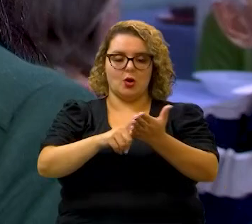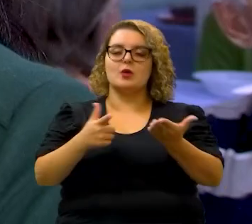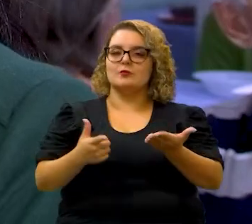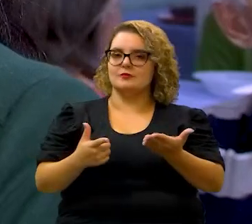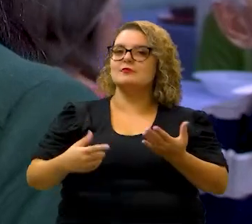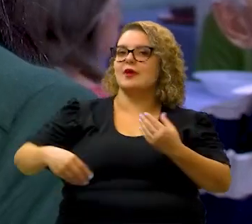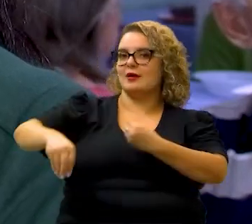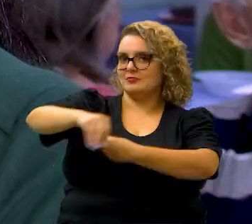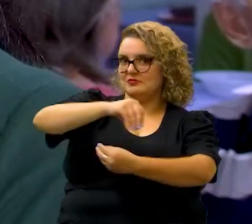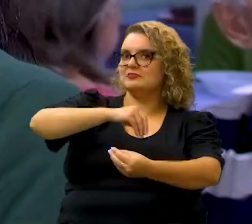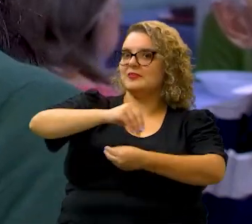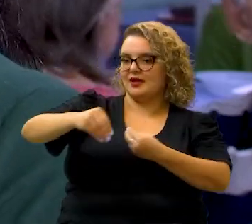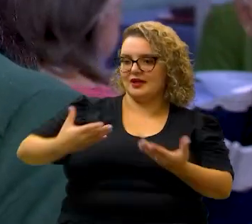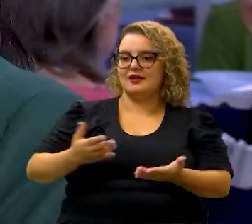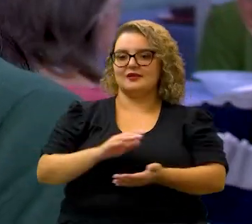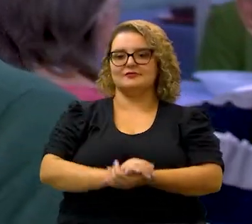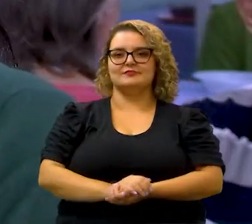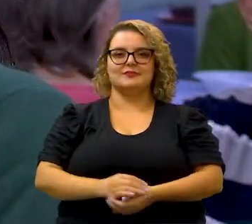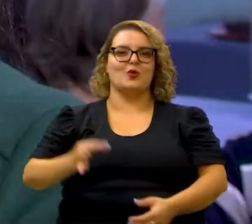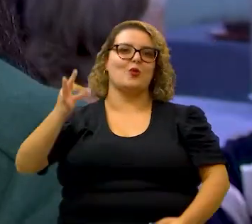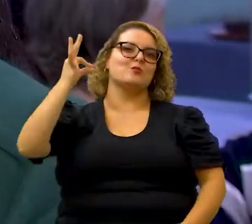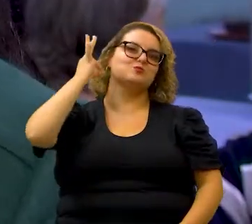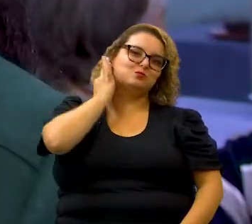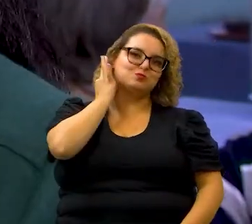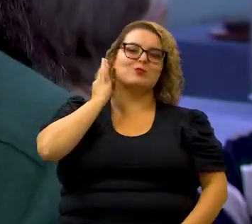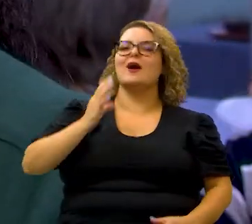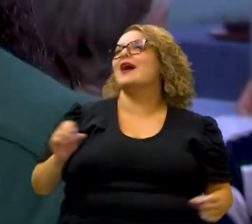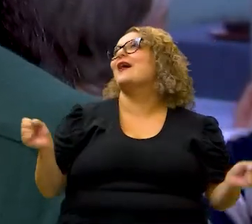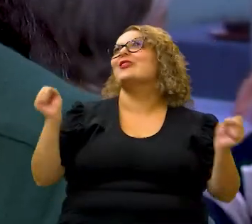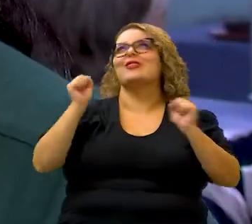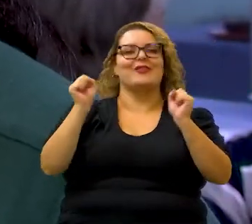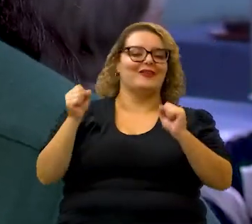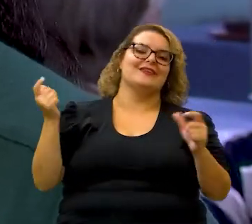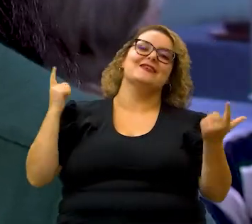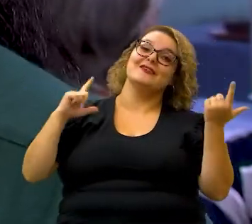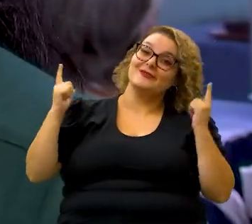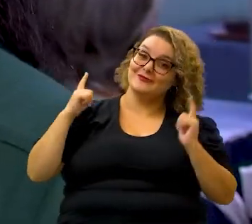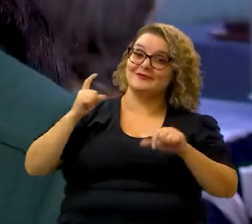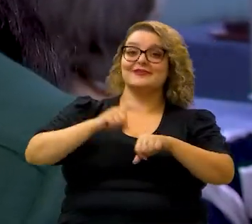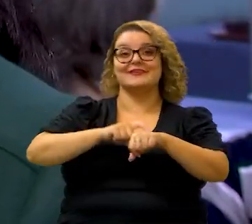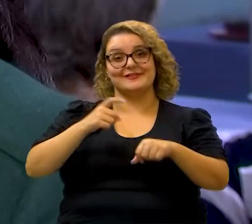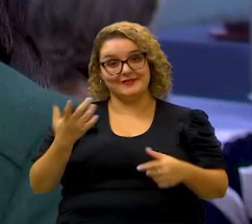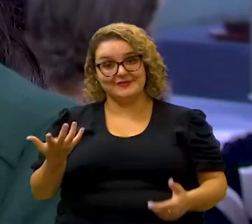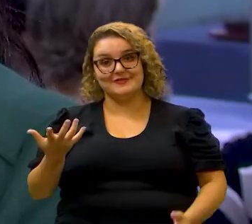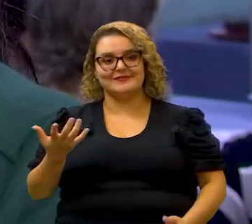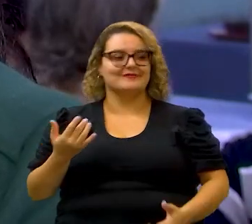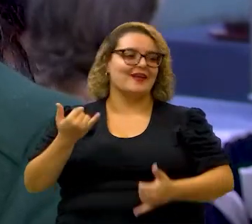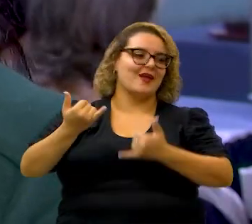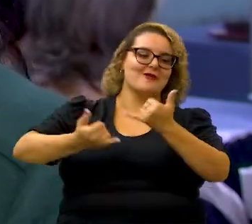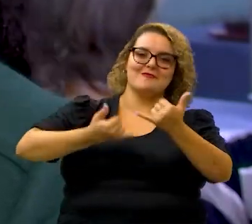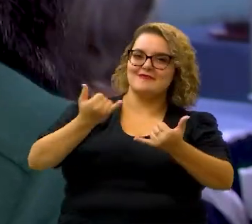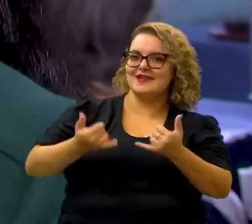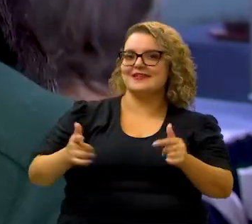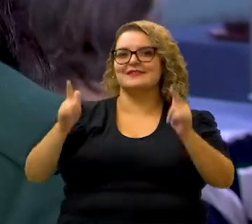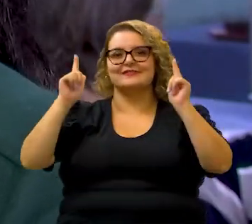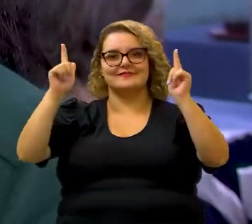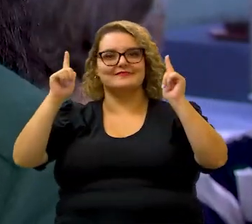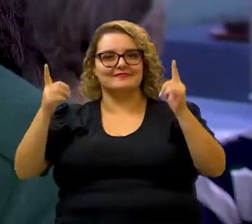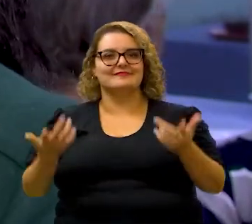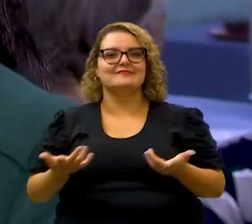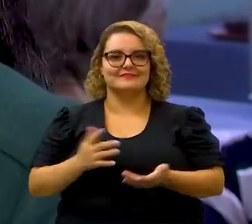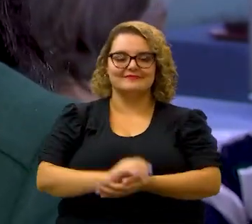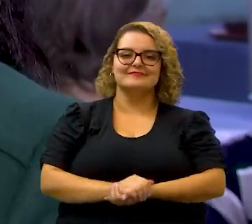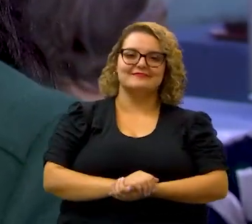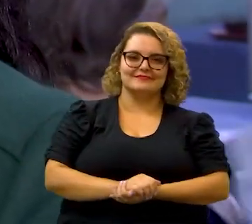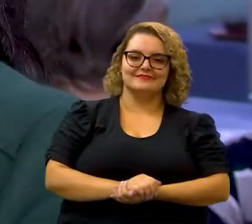memória. Então, o jornal também é bem circulado aqui dentro. O bingo eles gostam demais, porque é um momento de lazer, né? Aí eles